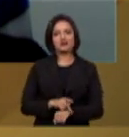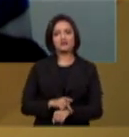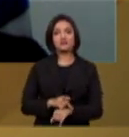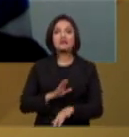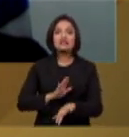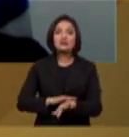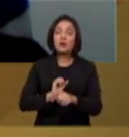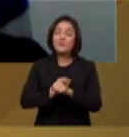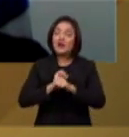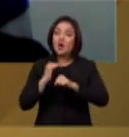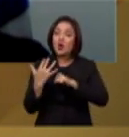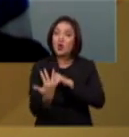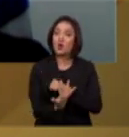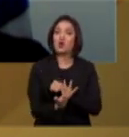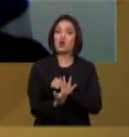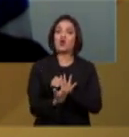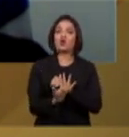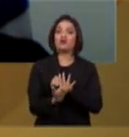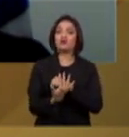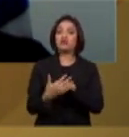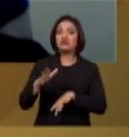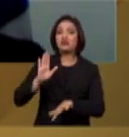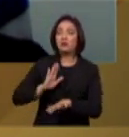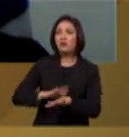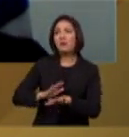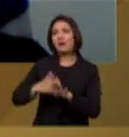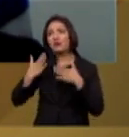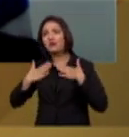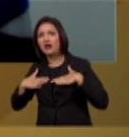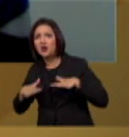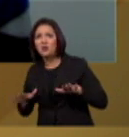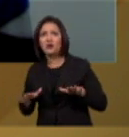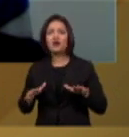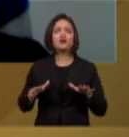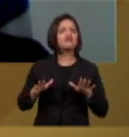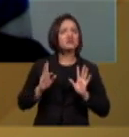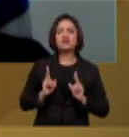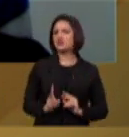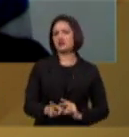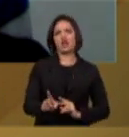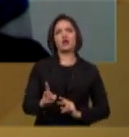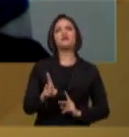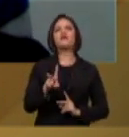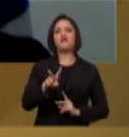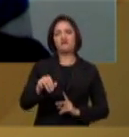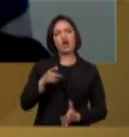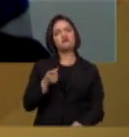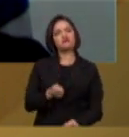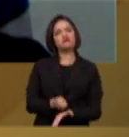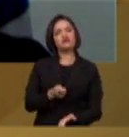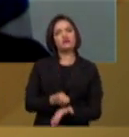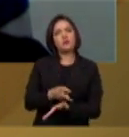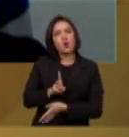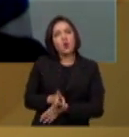de Covid-19, seja em tempos mais a menos, prosseguiremos firmes e constantes